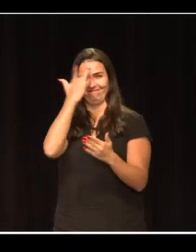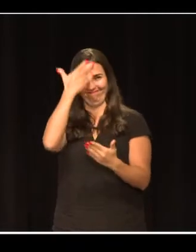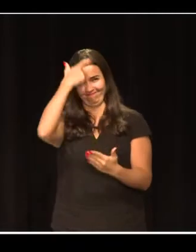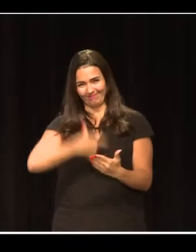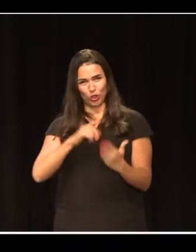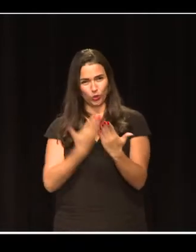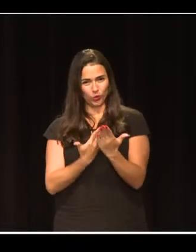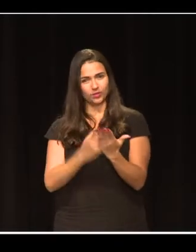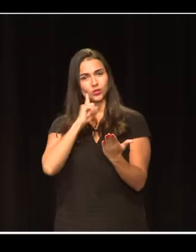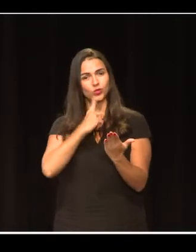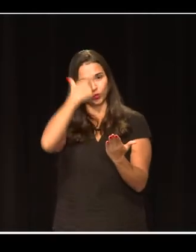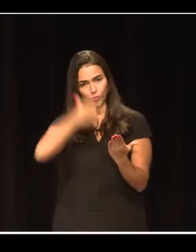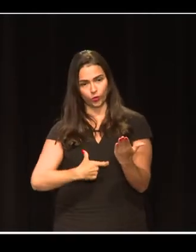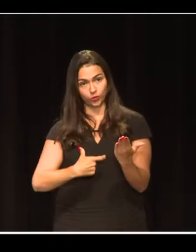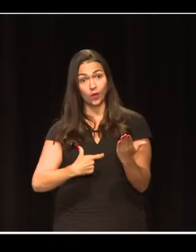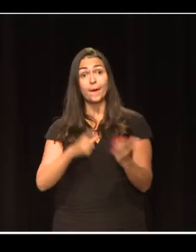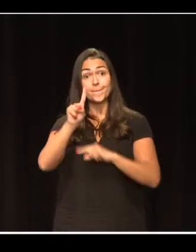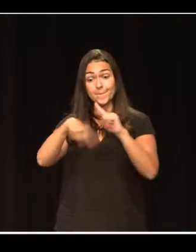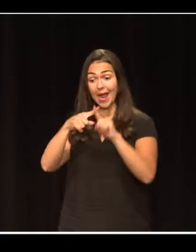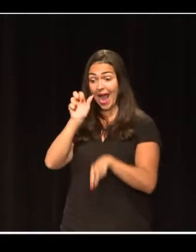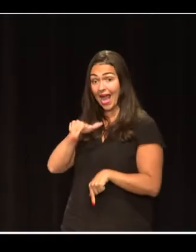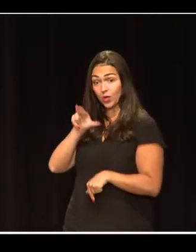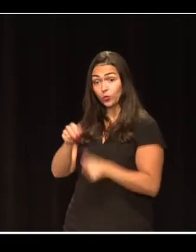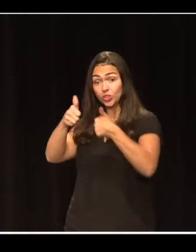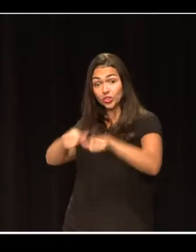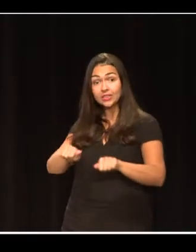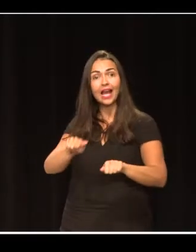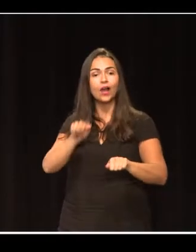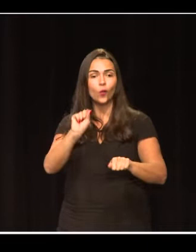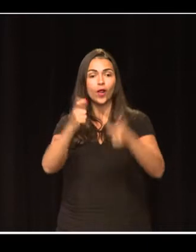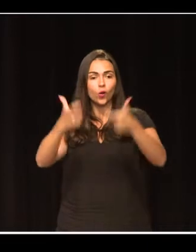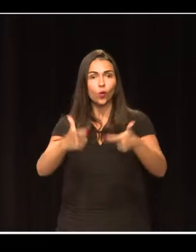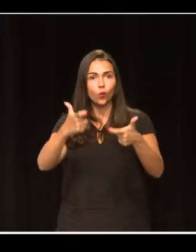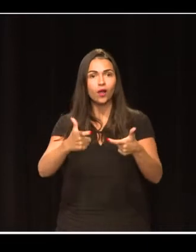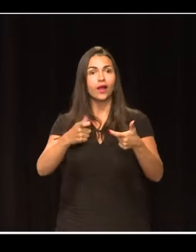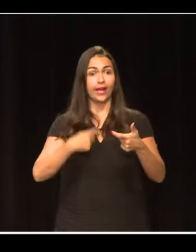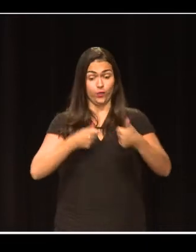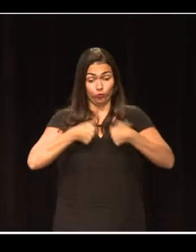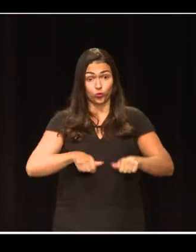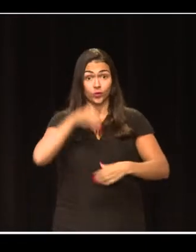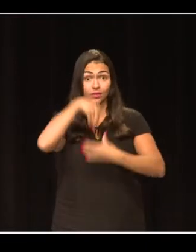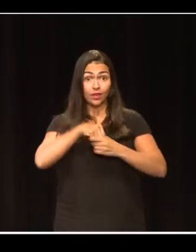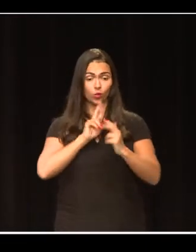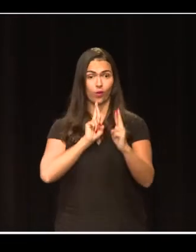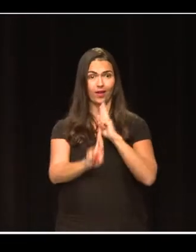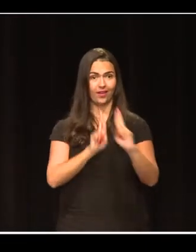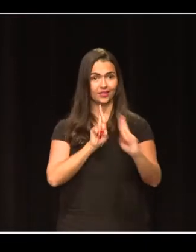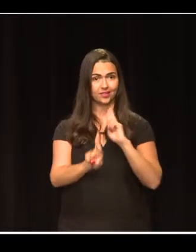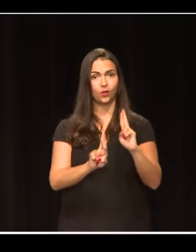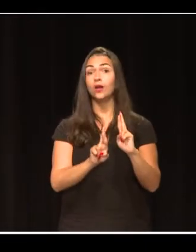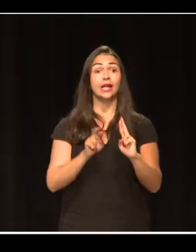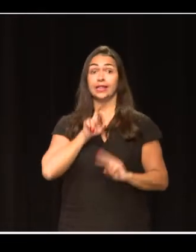os alunos também, que estão ali naquela situação, em uma posição de que estão na relação, em uma outra posição, que